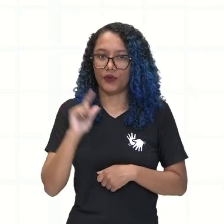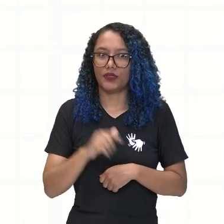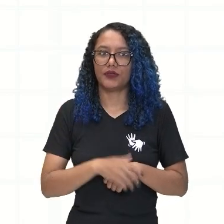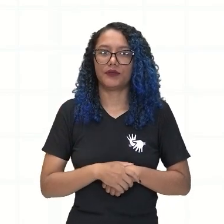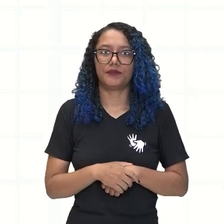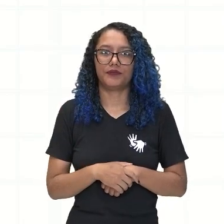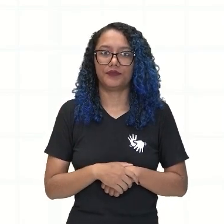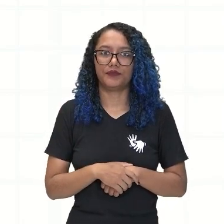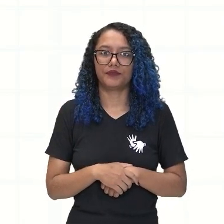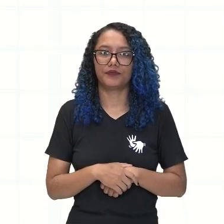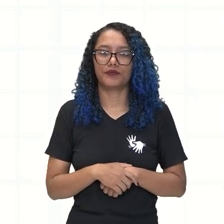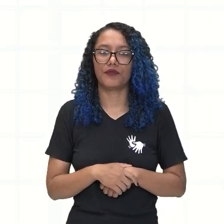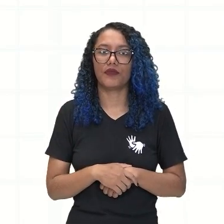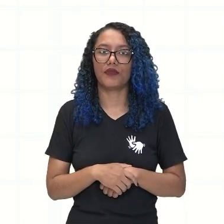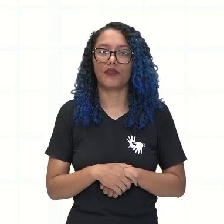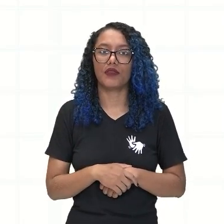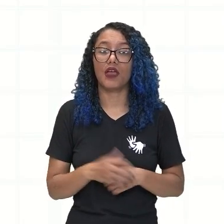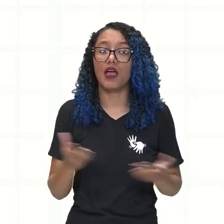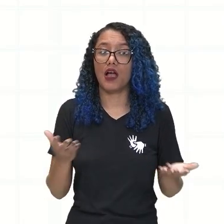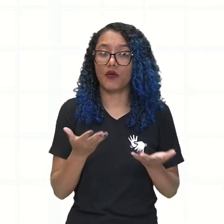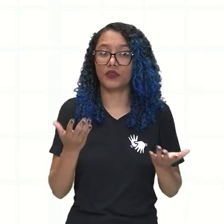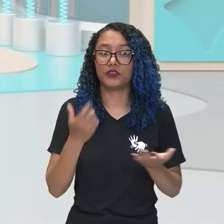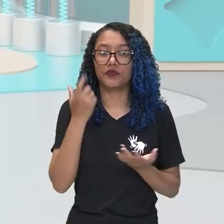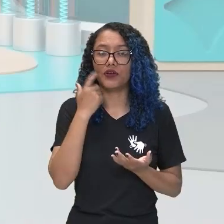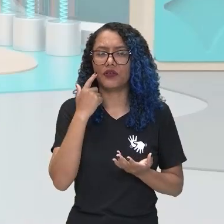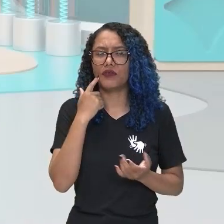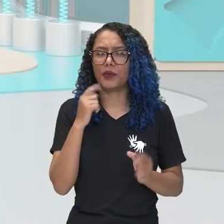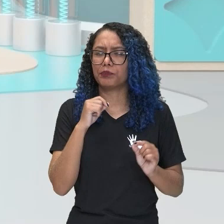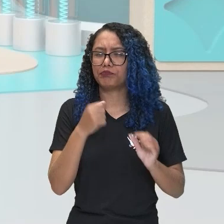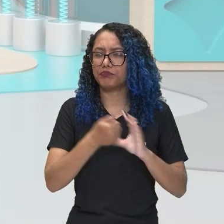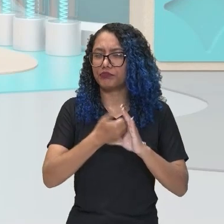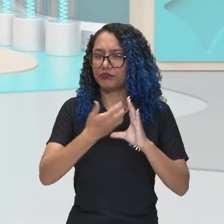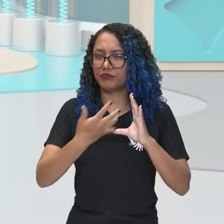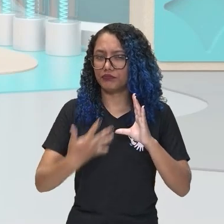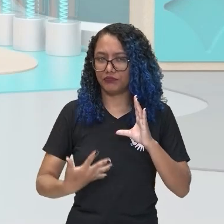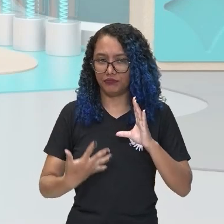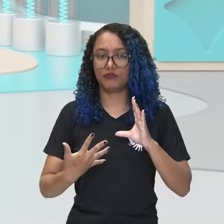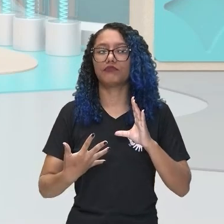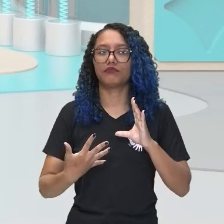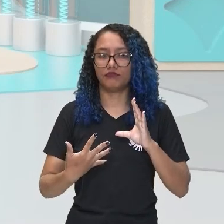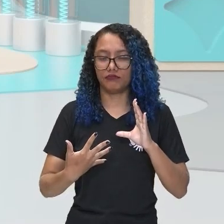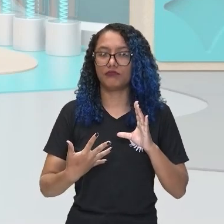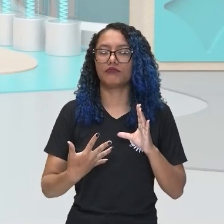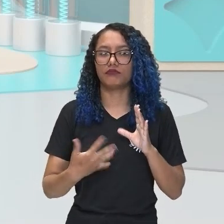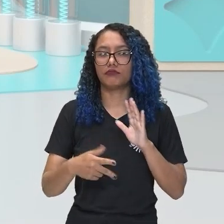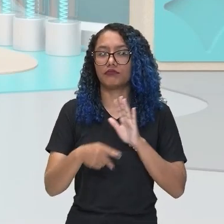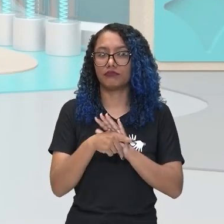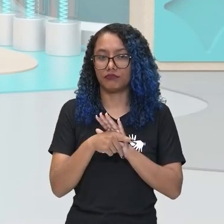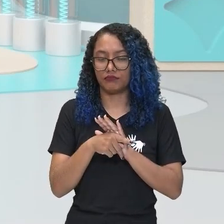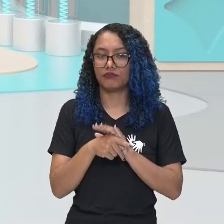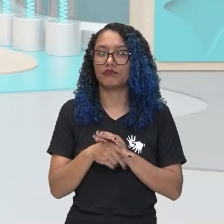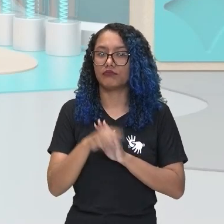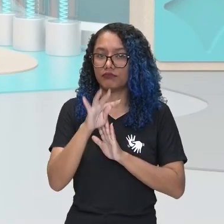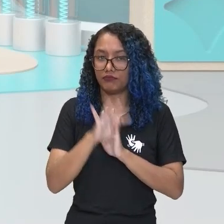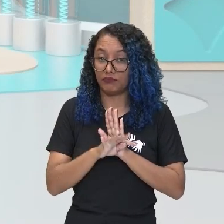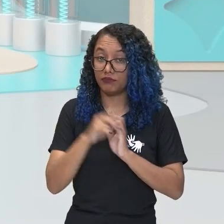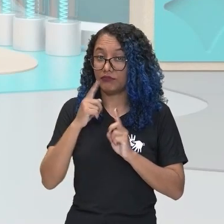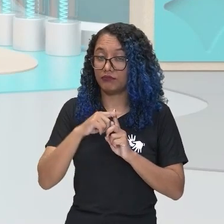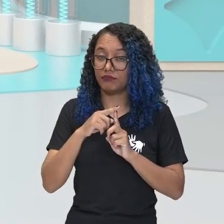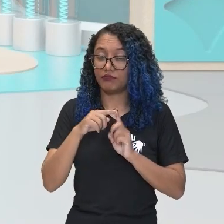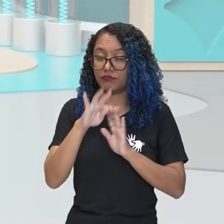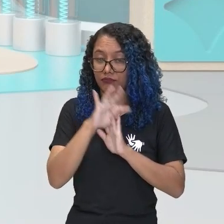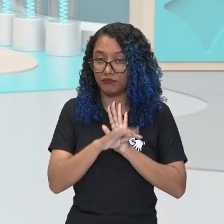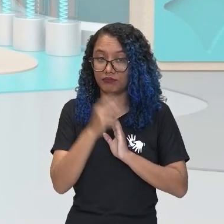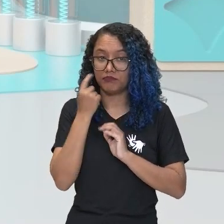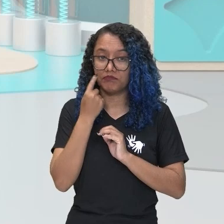Vamos saber as características do texto de divulgação científica.